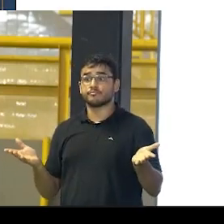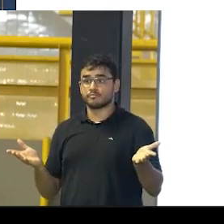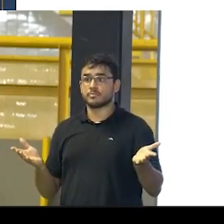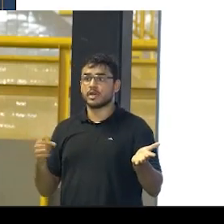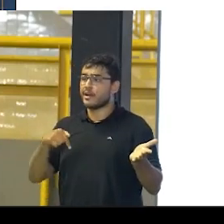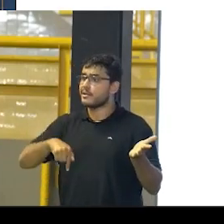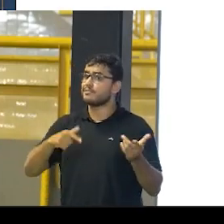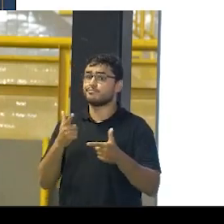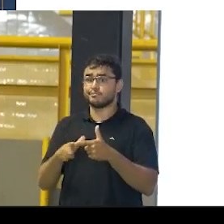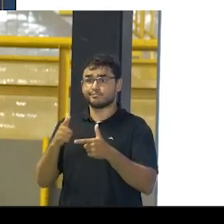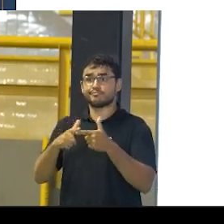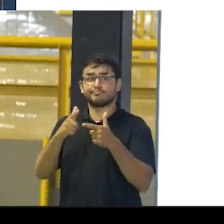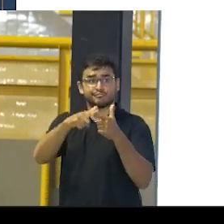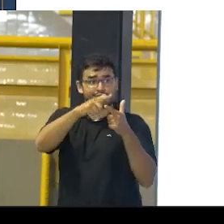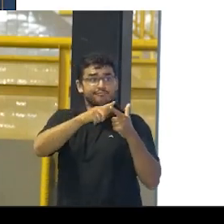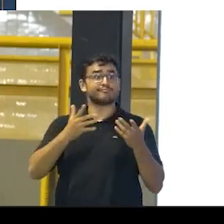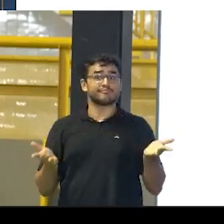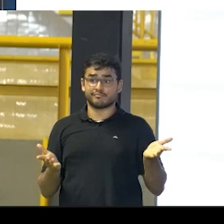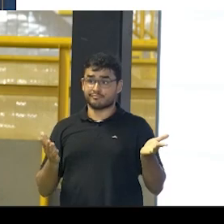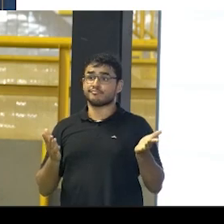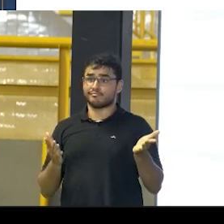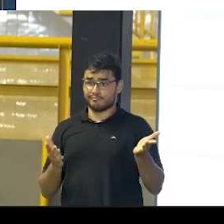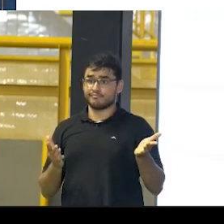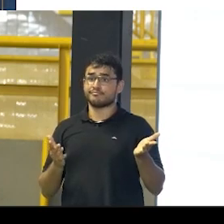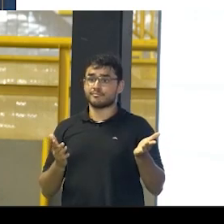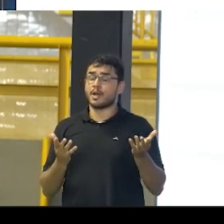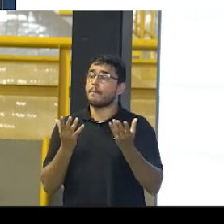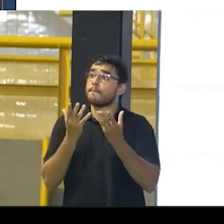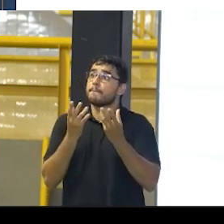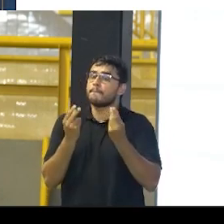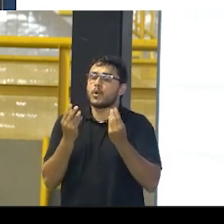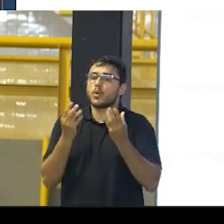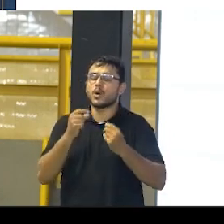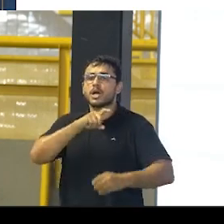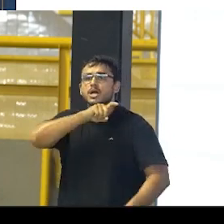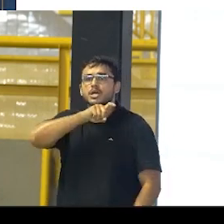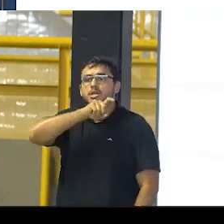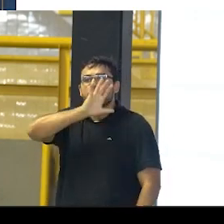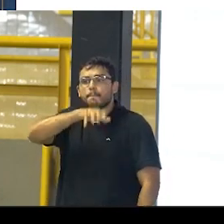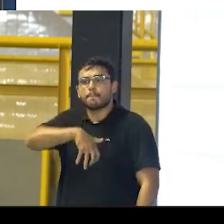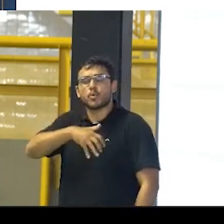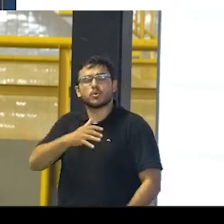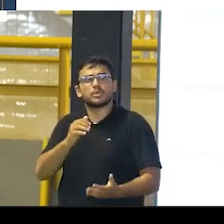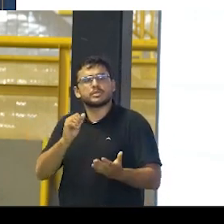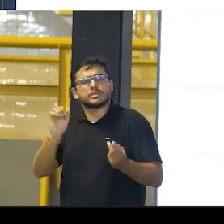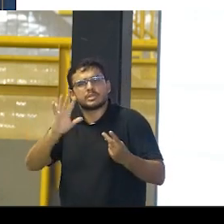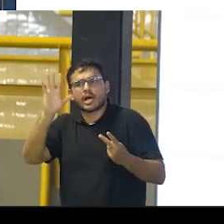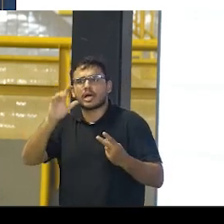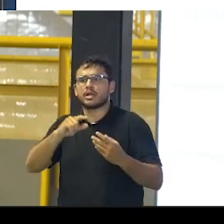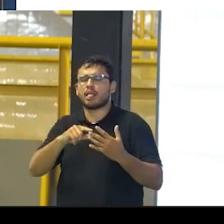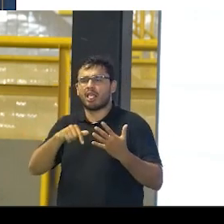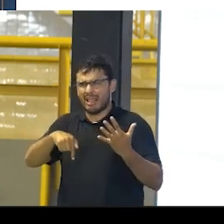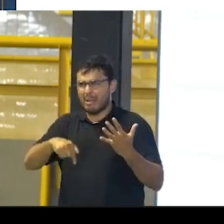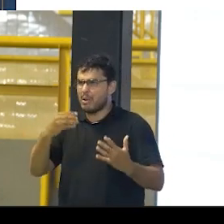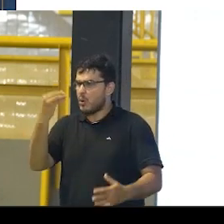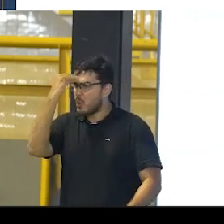estrutural no Brasil. Isso não é especificamente o problema desse governo, do anterior, do que vem por aí.